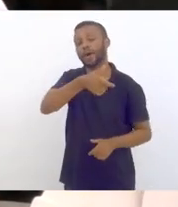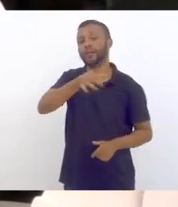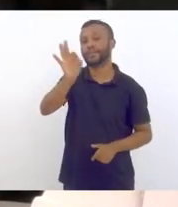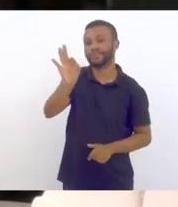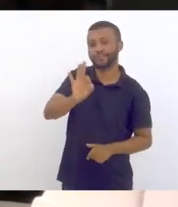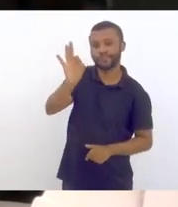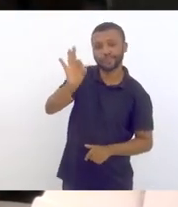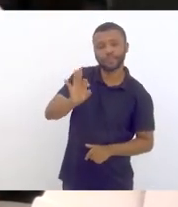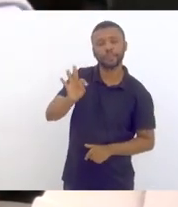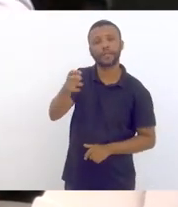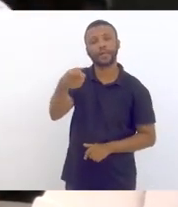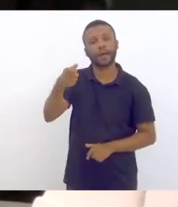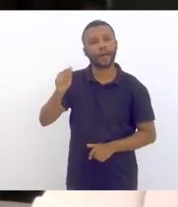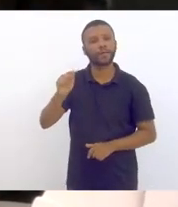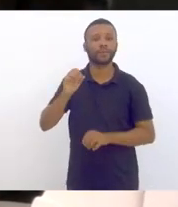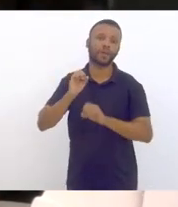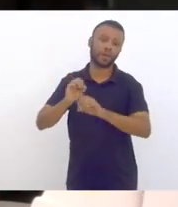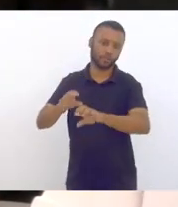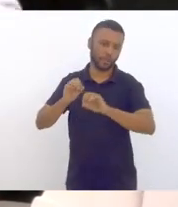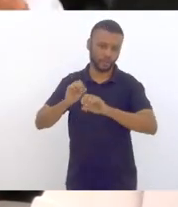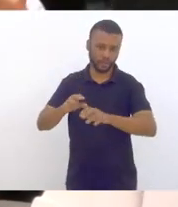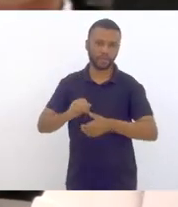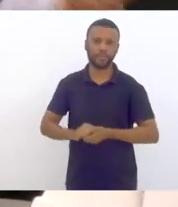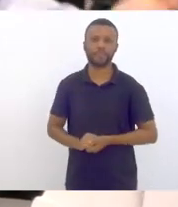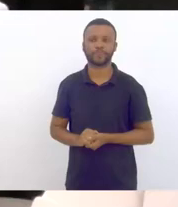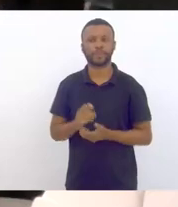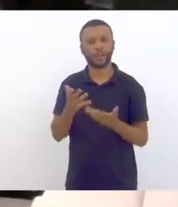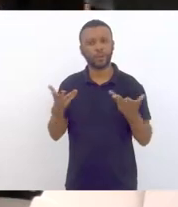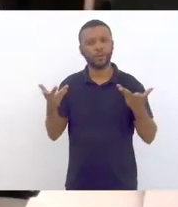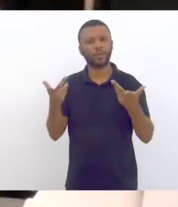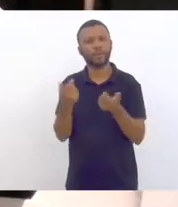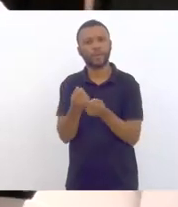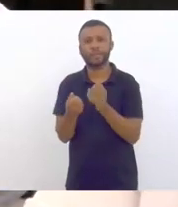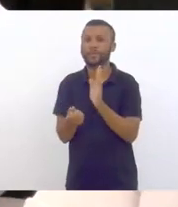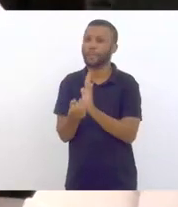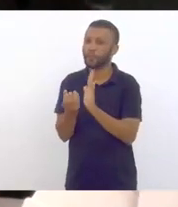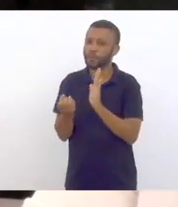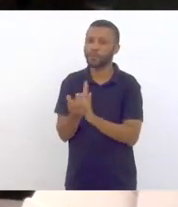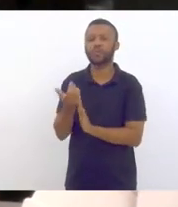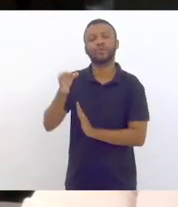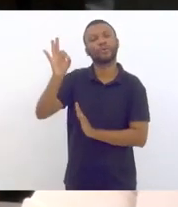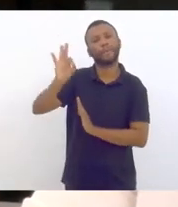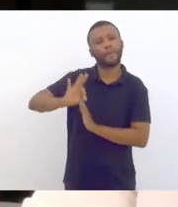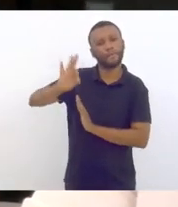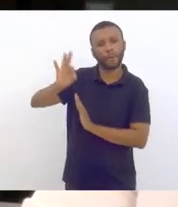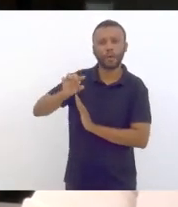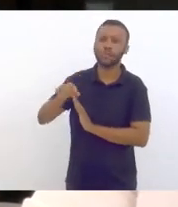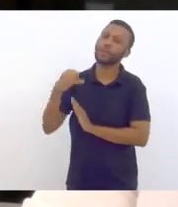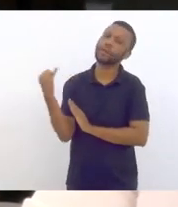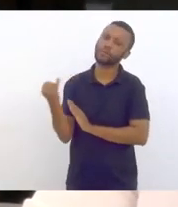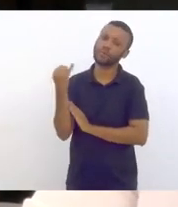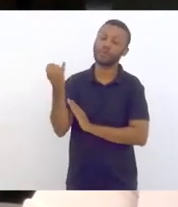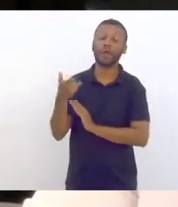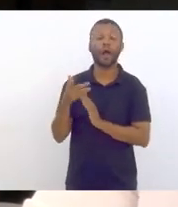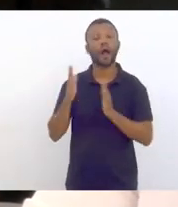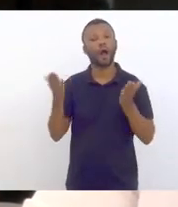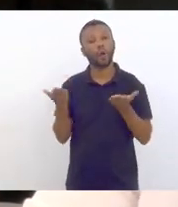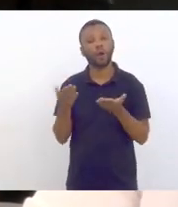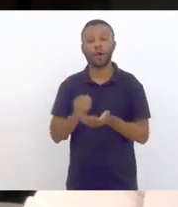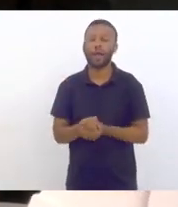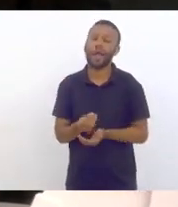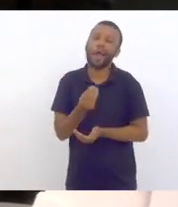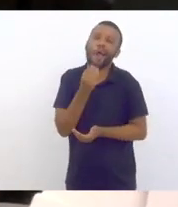e marketing dos indicadores da qualidade da educação que a qualidade que produz os indicadores e isso é muito importante agora evidentemente